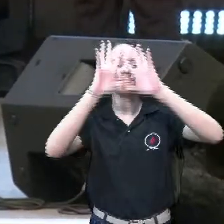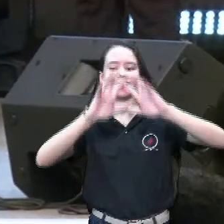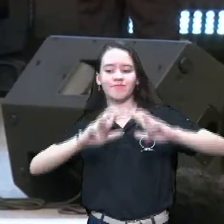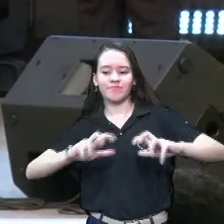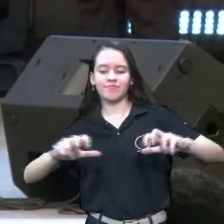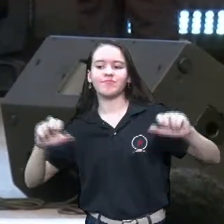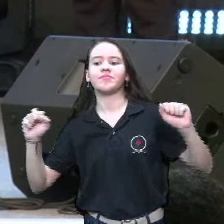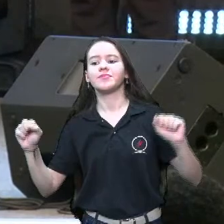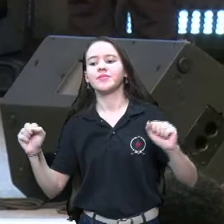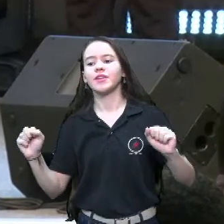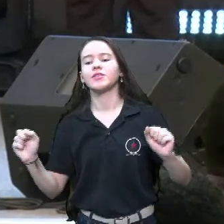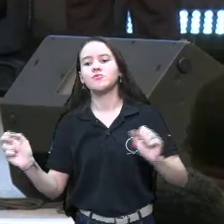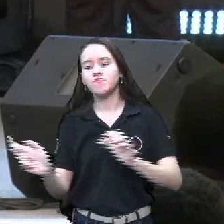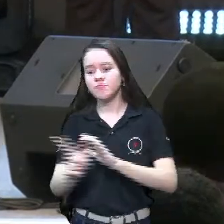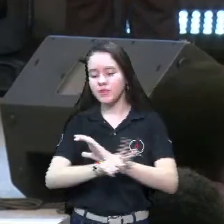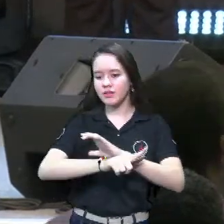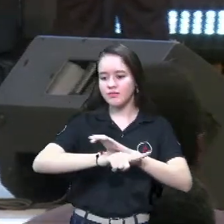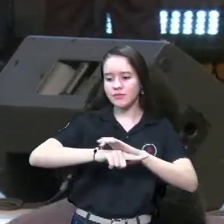Estou sentindo a presença dele aqui.